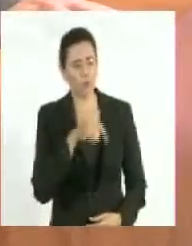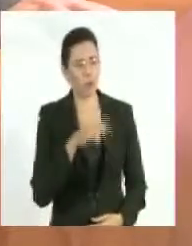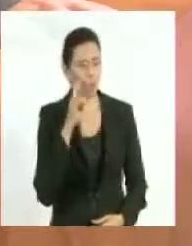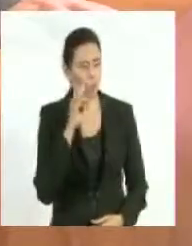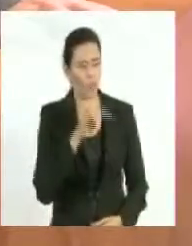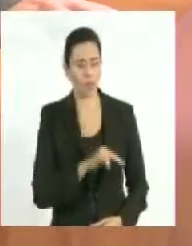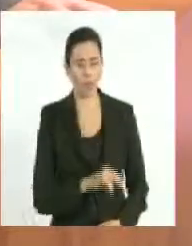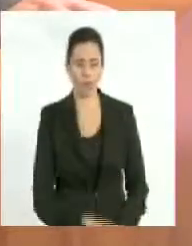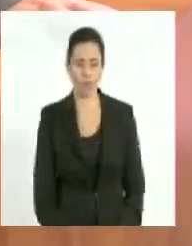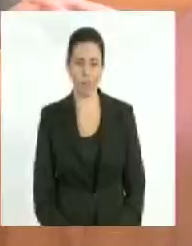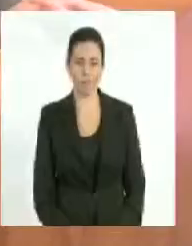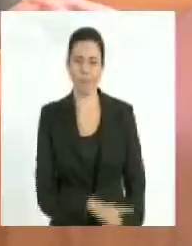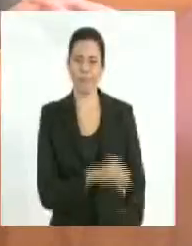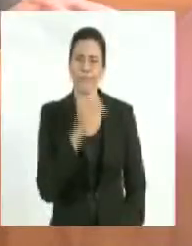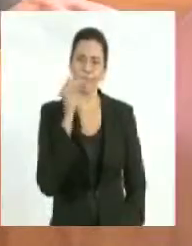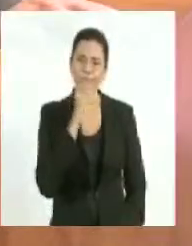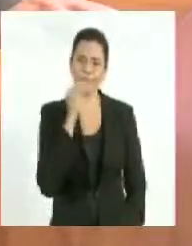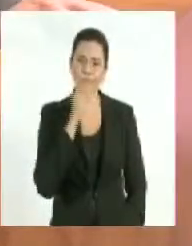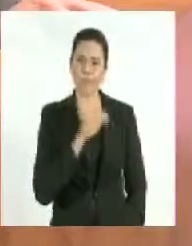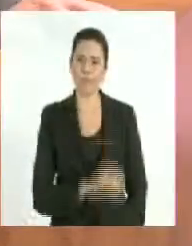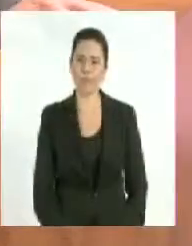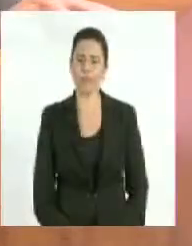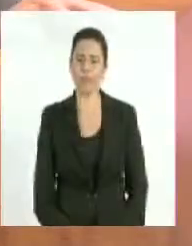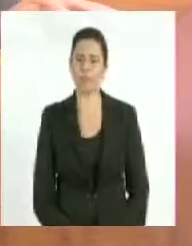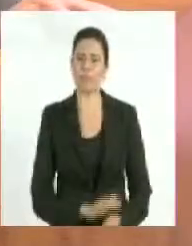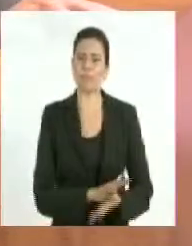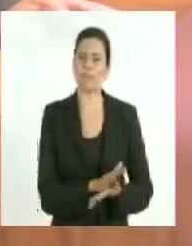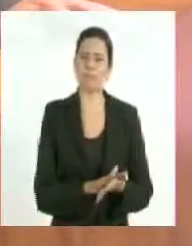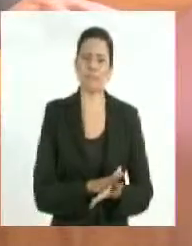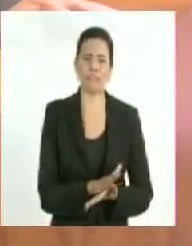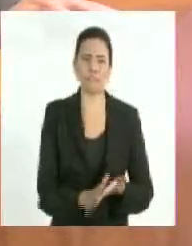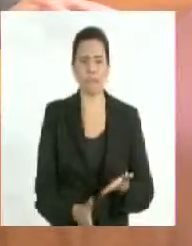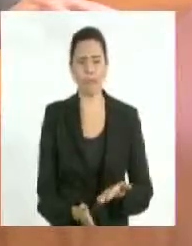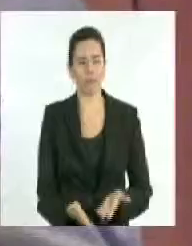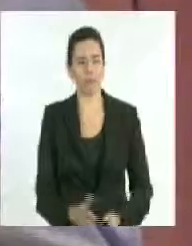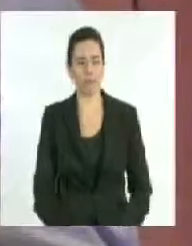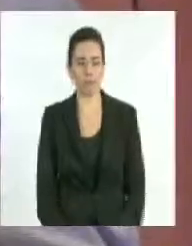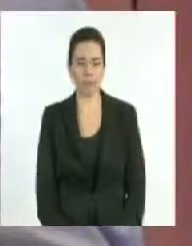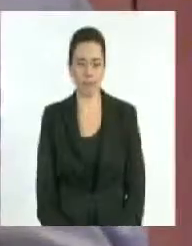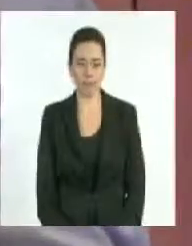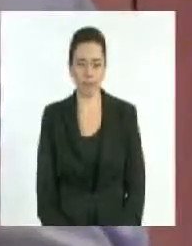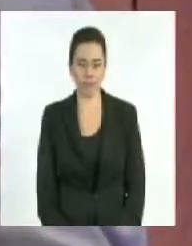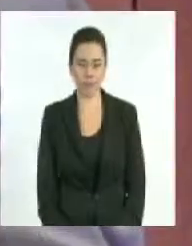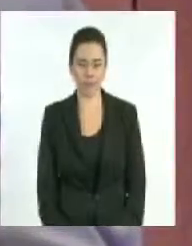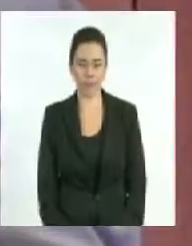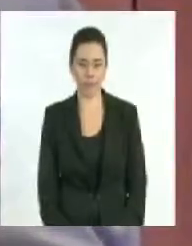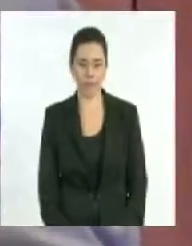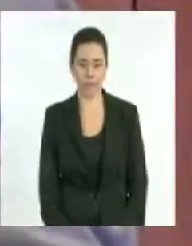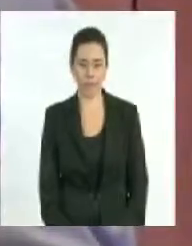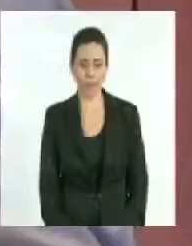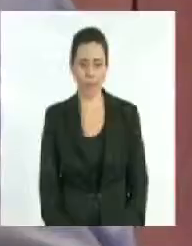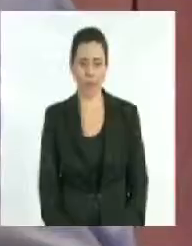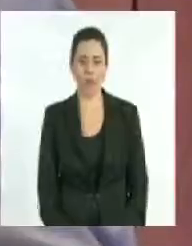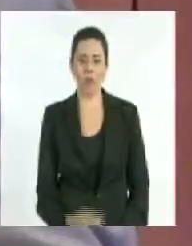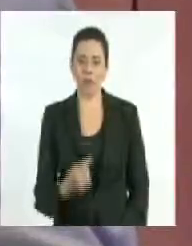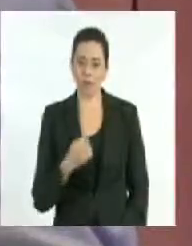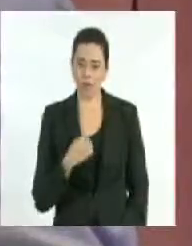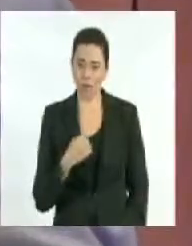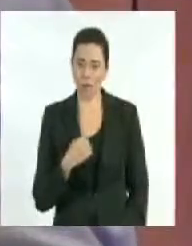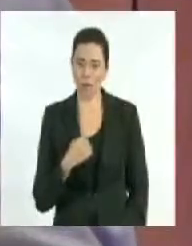Para mim era um fracasso anunciado. E pude aqui replicar esse fracasso.